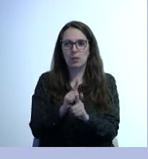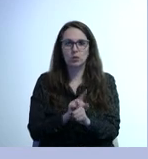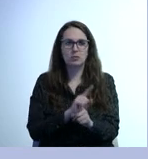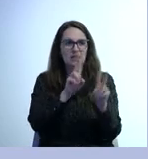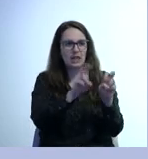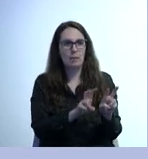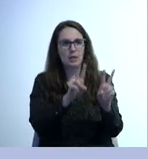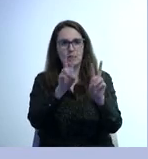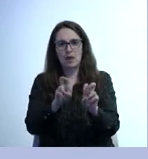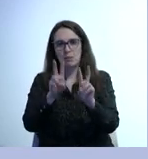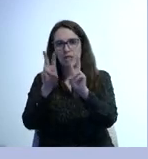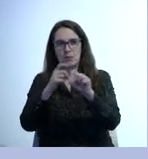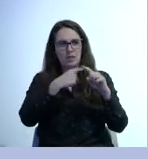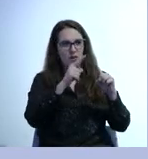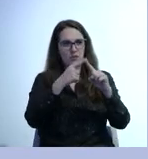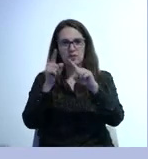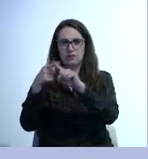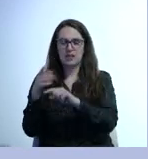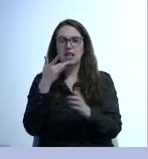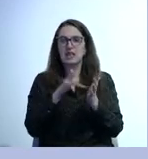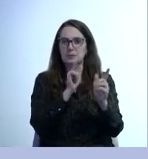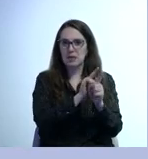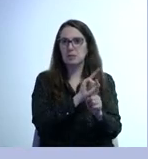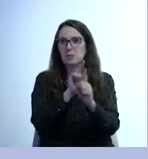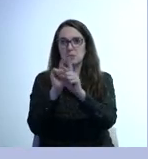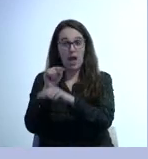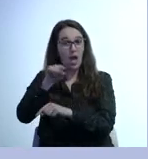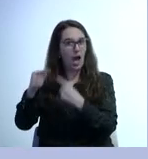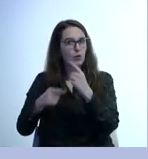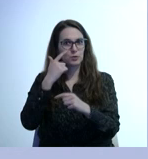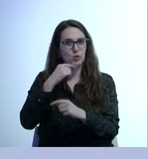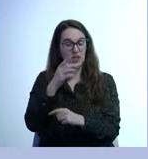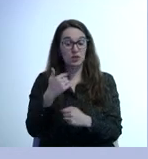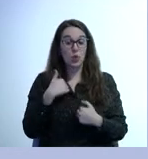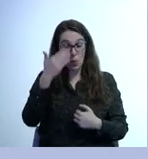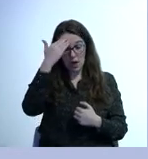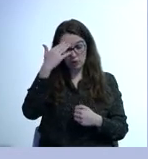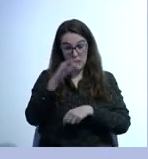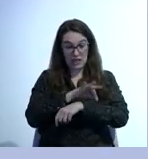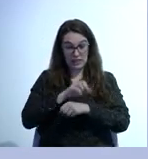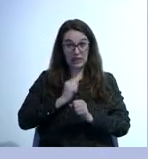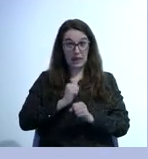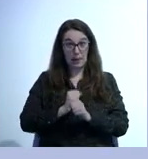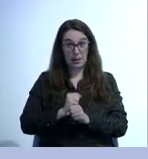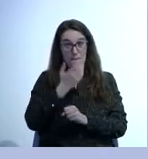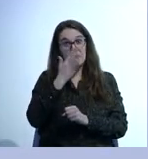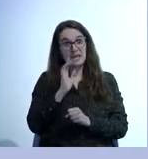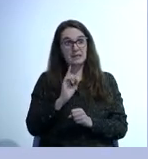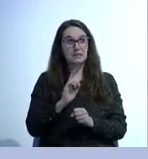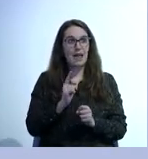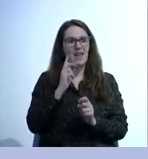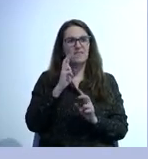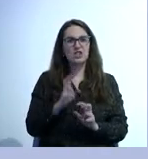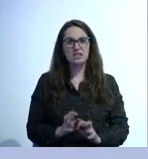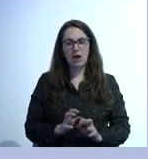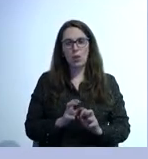de temas e em contextos um pouco diferentes. O trabalho dos arquitetos é uma espécie de longa